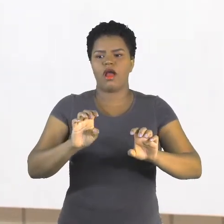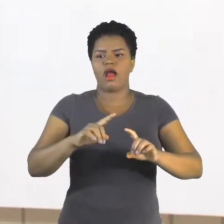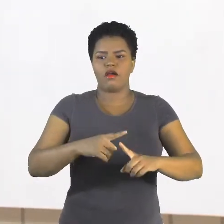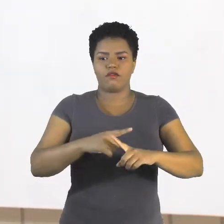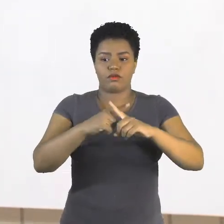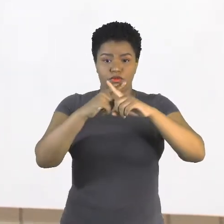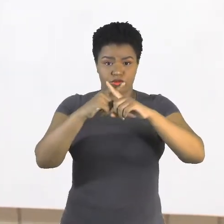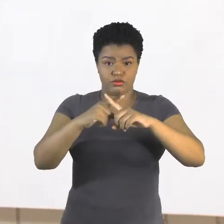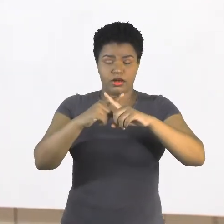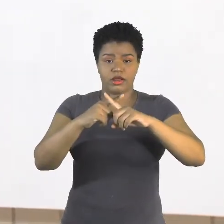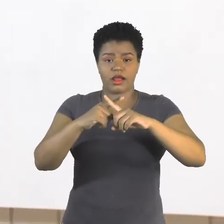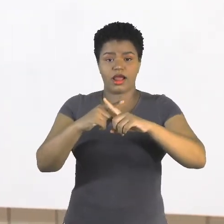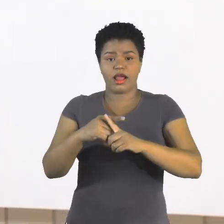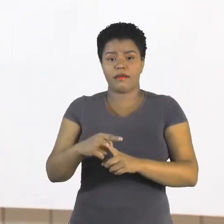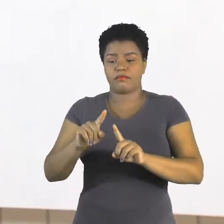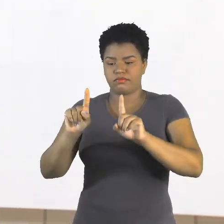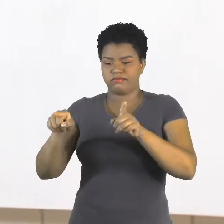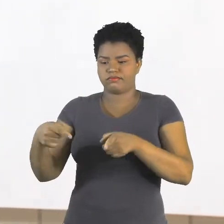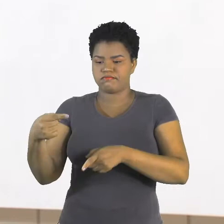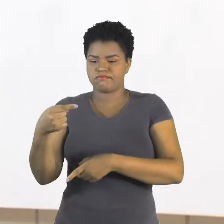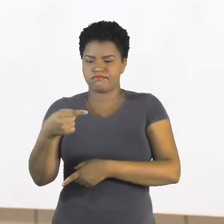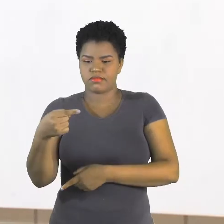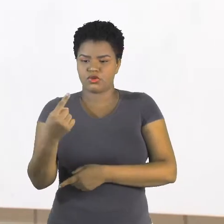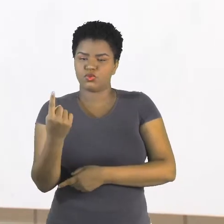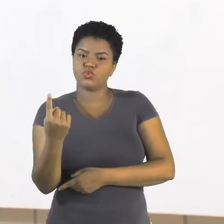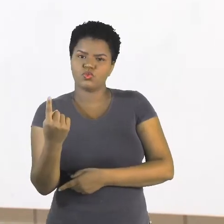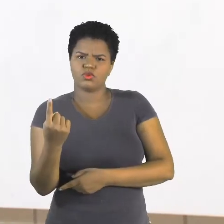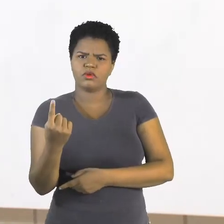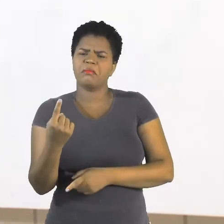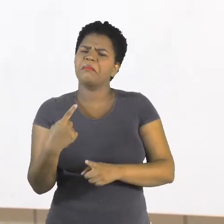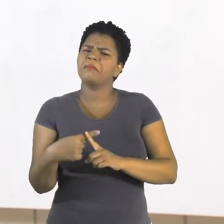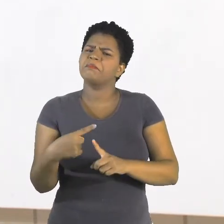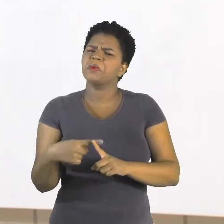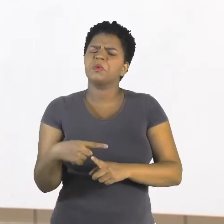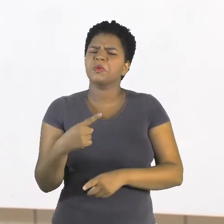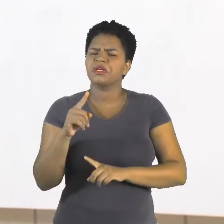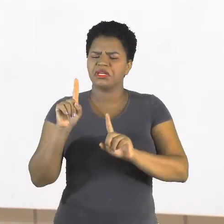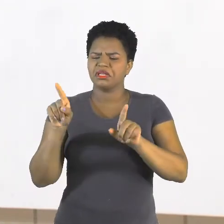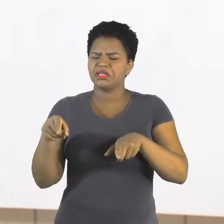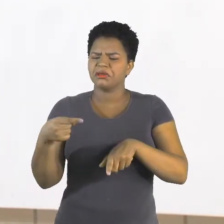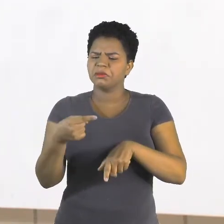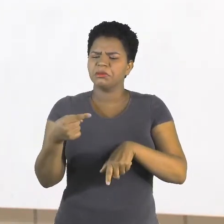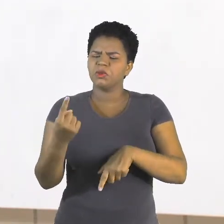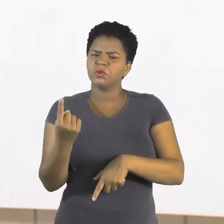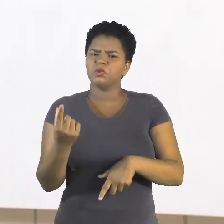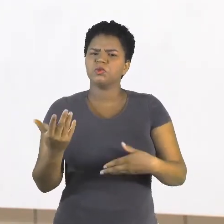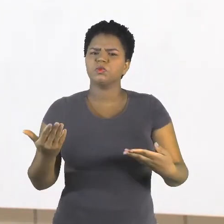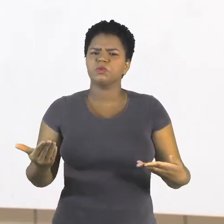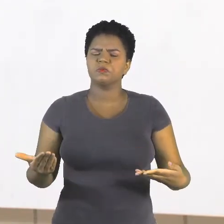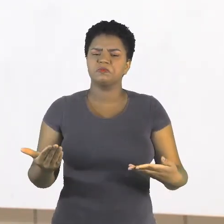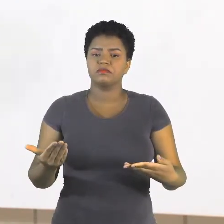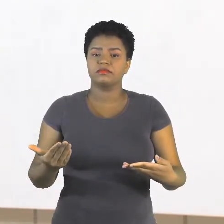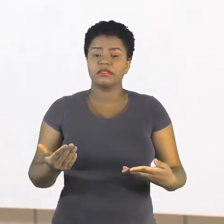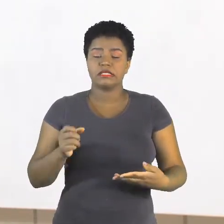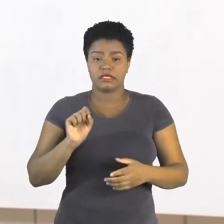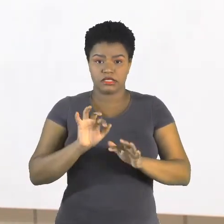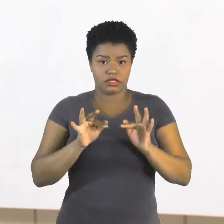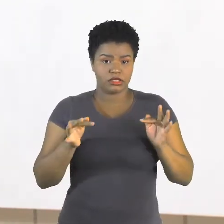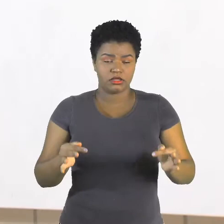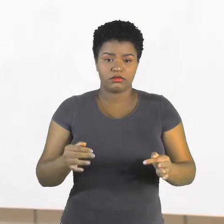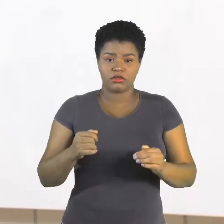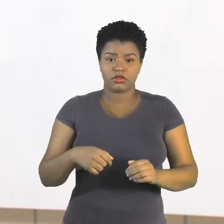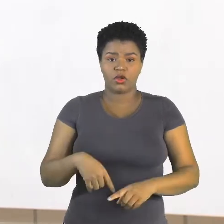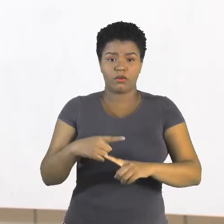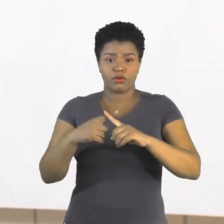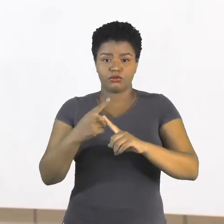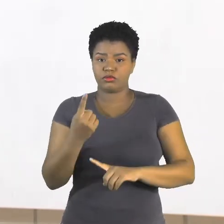por menos 1. Professor, por que por menos 1? Simples. Se eu multiplico por 1, eu não